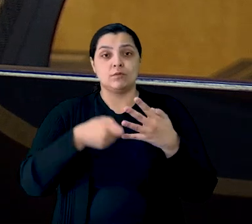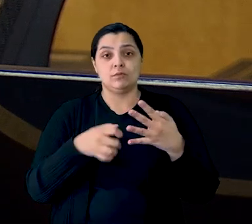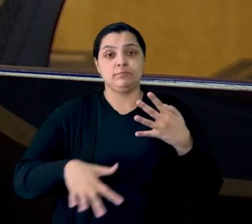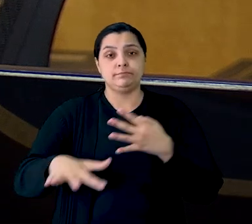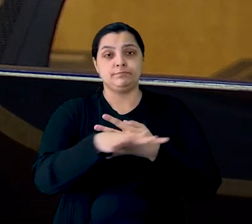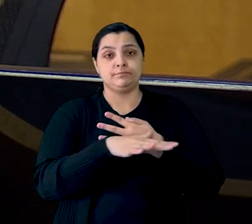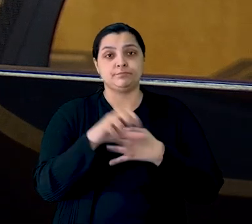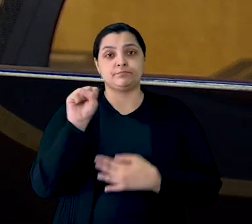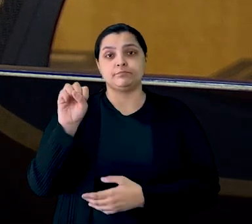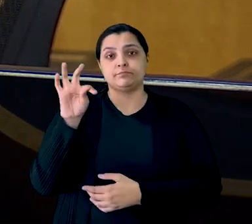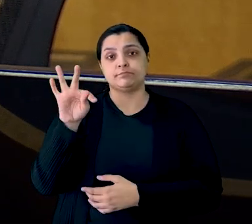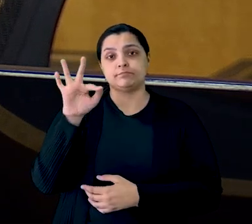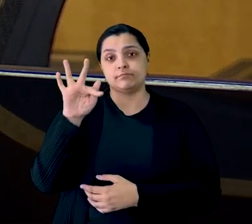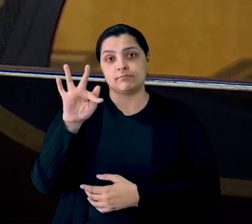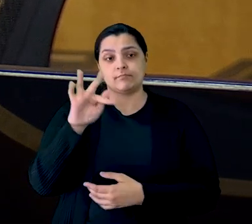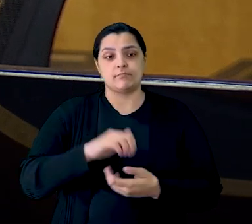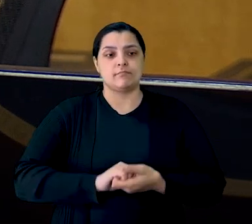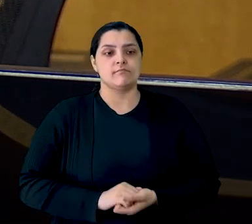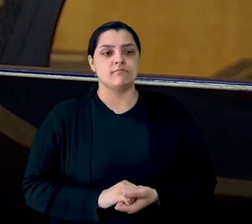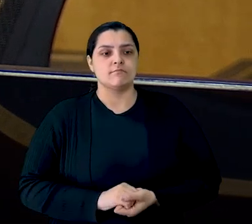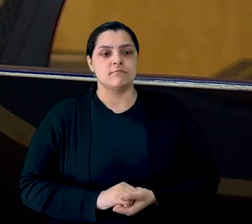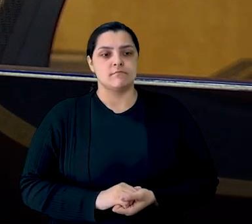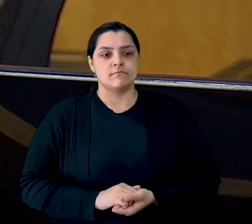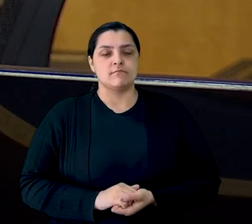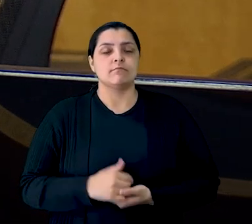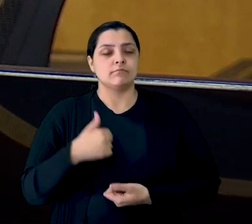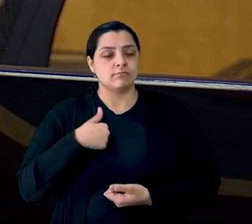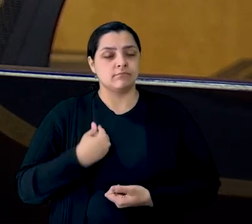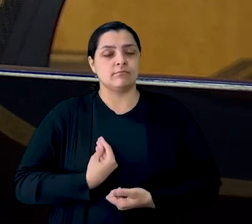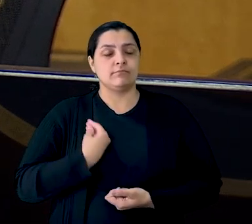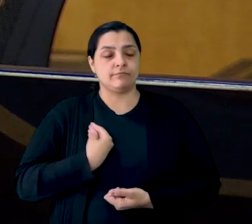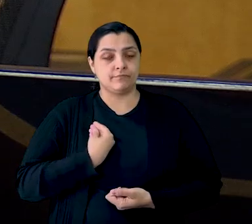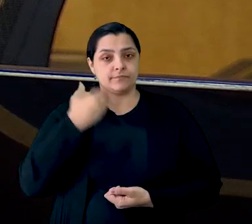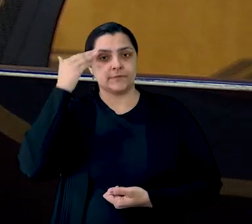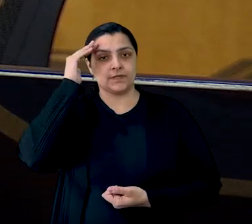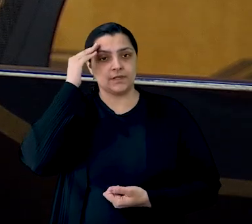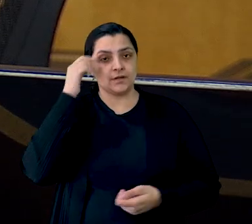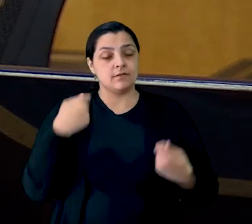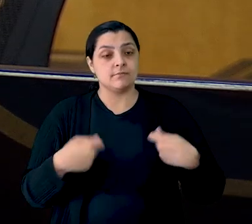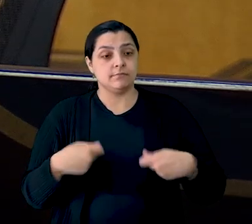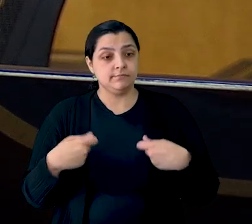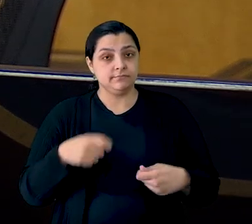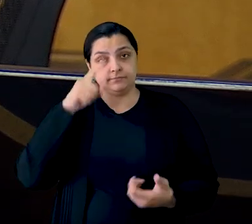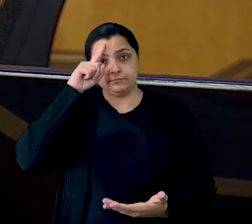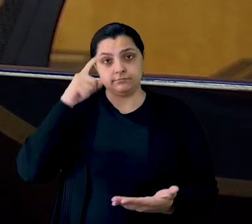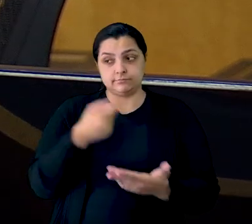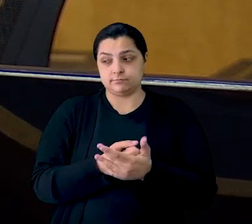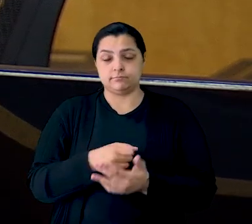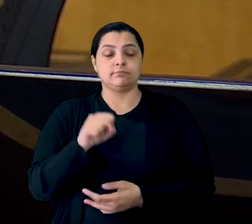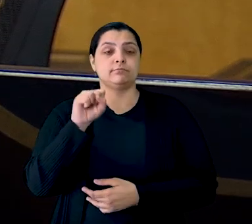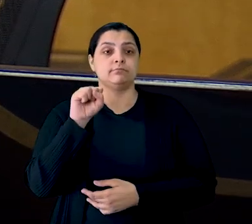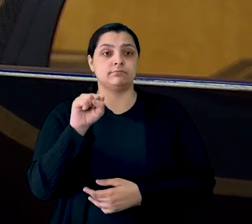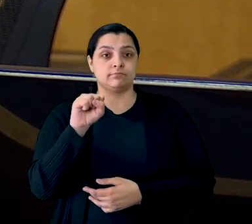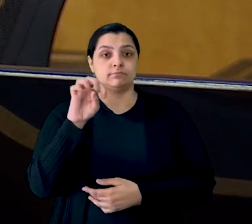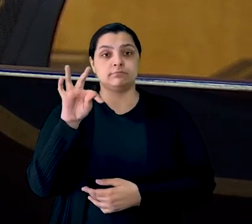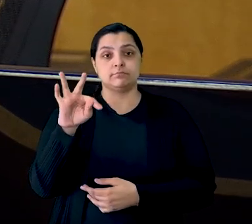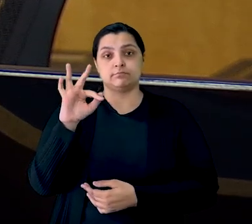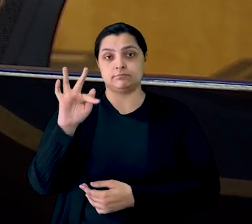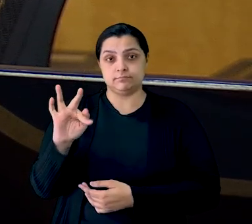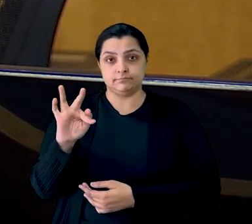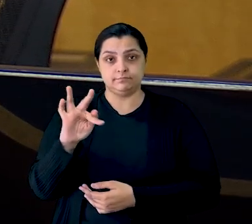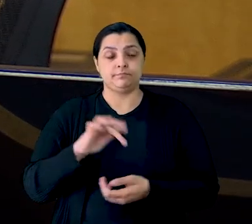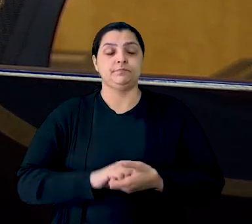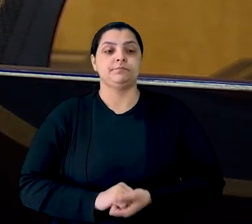contraria jurisprudência do Supremo Tribunal Federal. Estou aqui entendendo que devo observar a decisão do Supremo